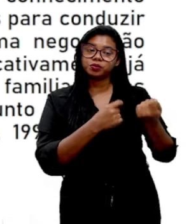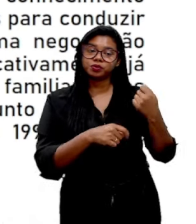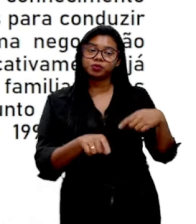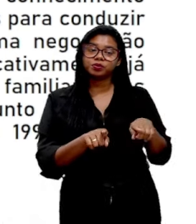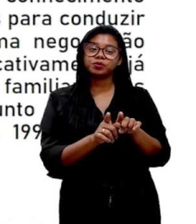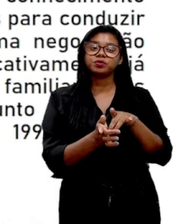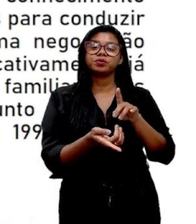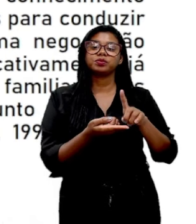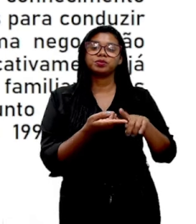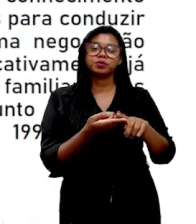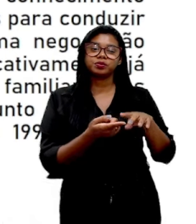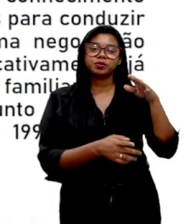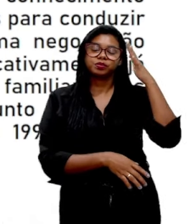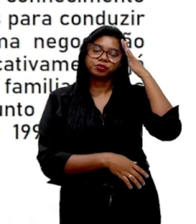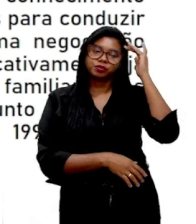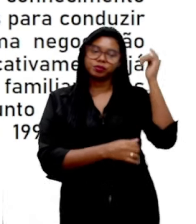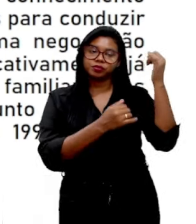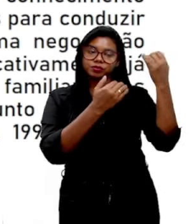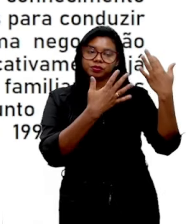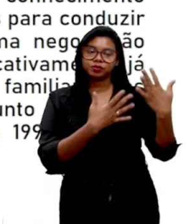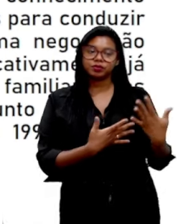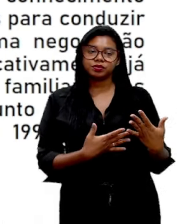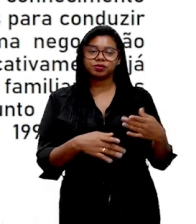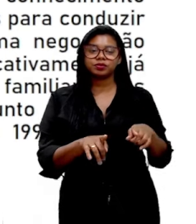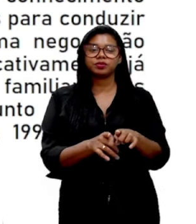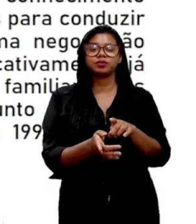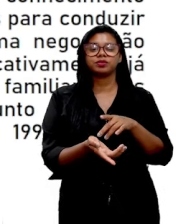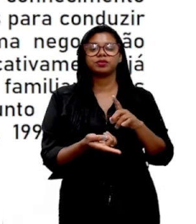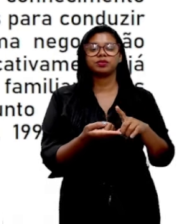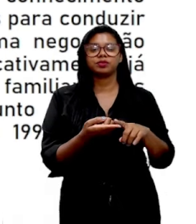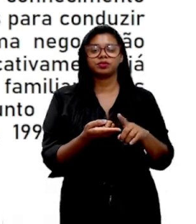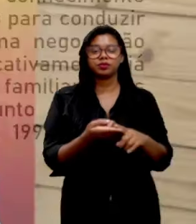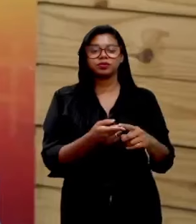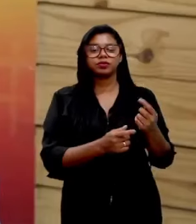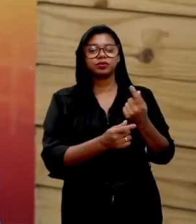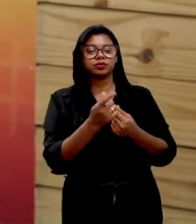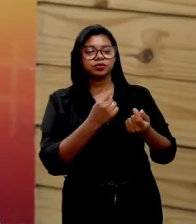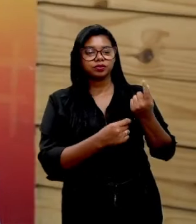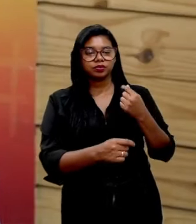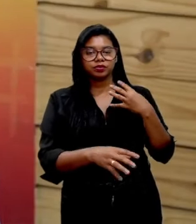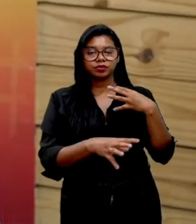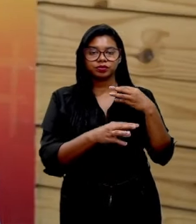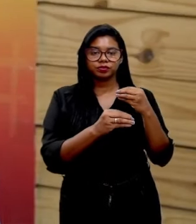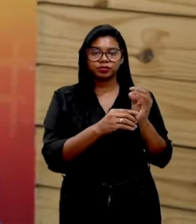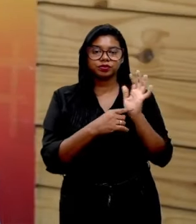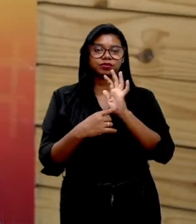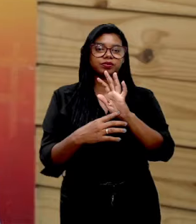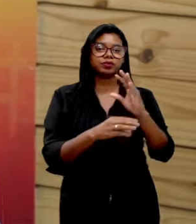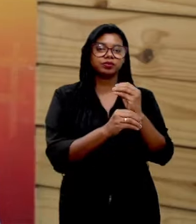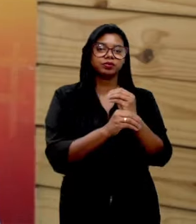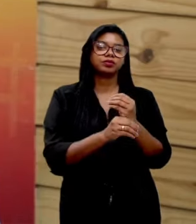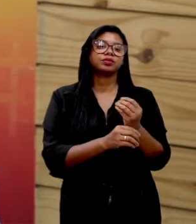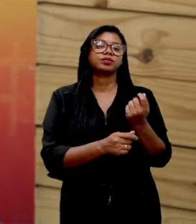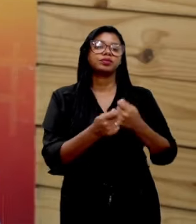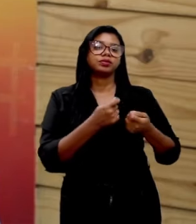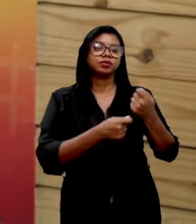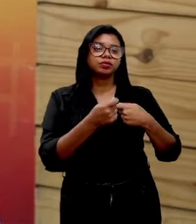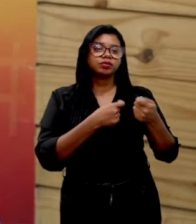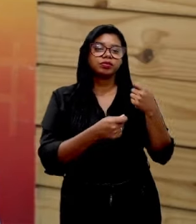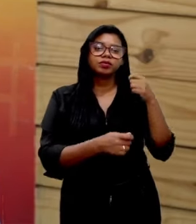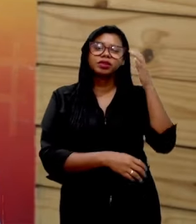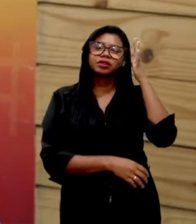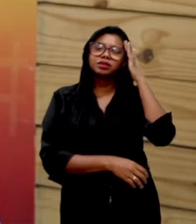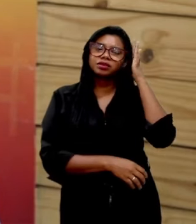também sabe, eu já falei em outros momentos, que no momento que o negociador ele vai entrar no processo de negociação, ele tem que